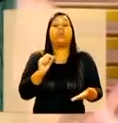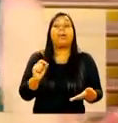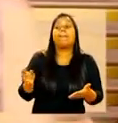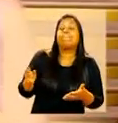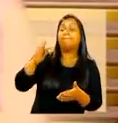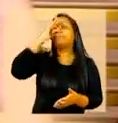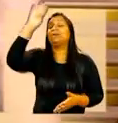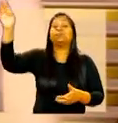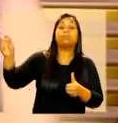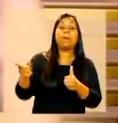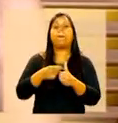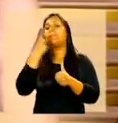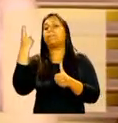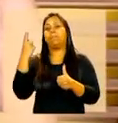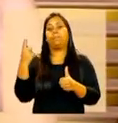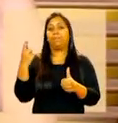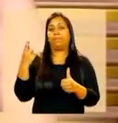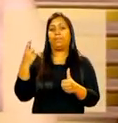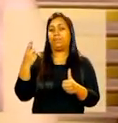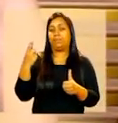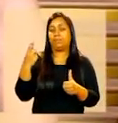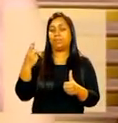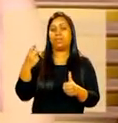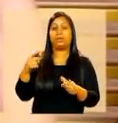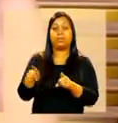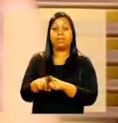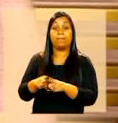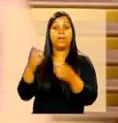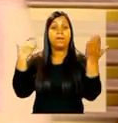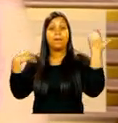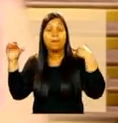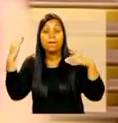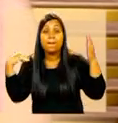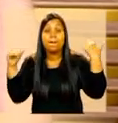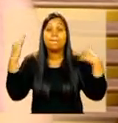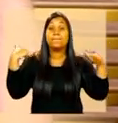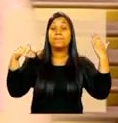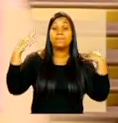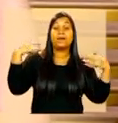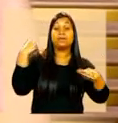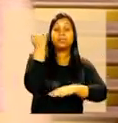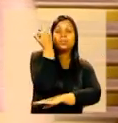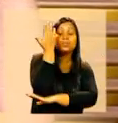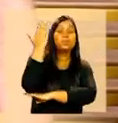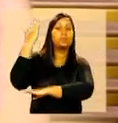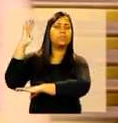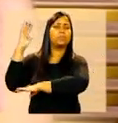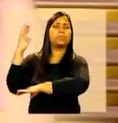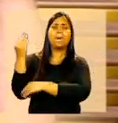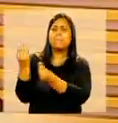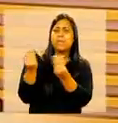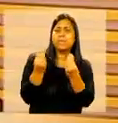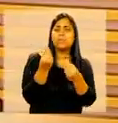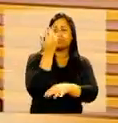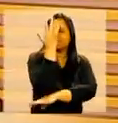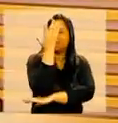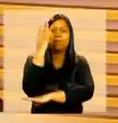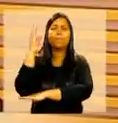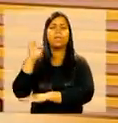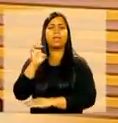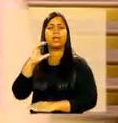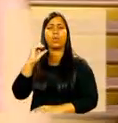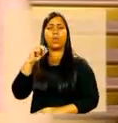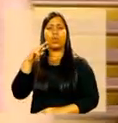número 1 aí, né, e os passeios ecológicos. Olha que legal. Muita procura por